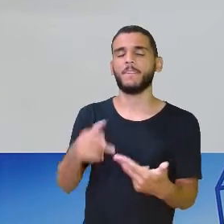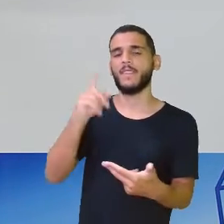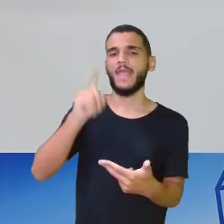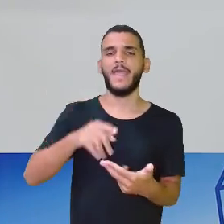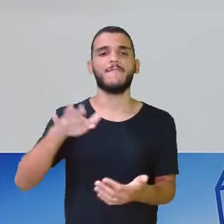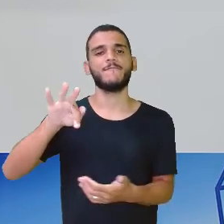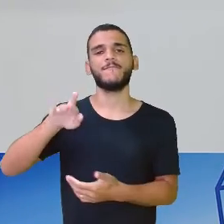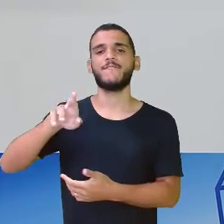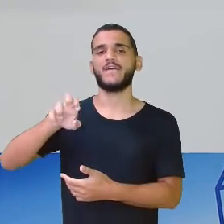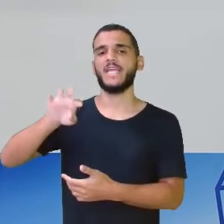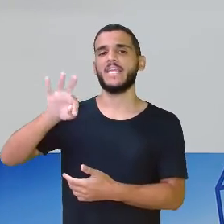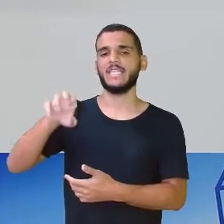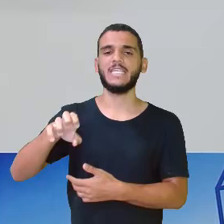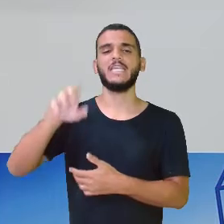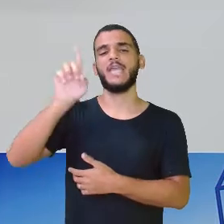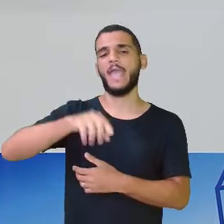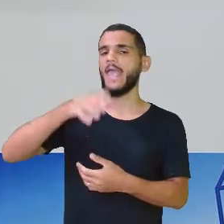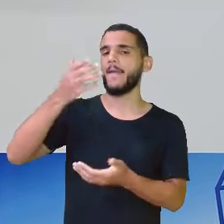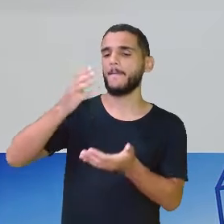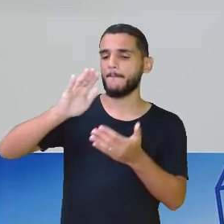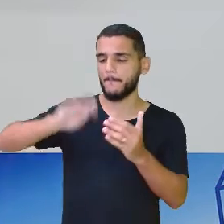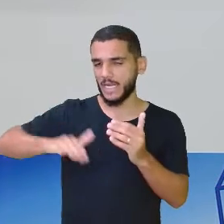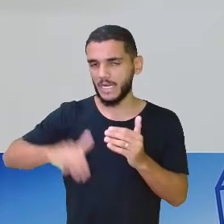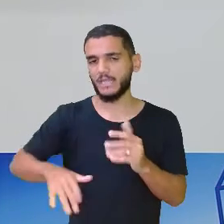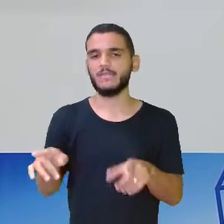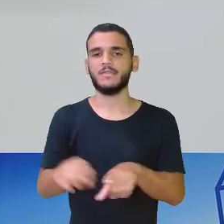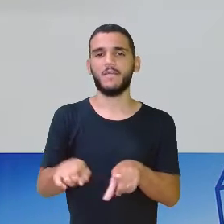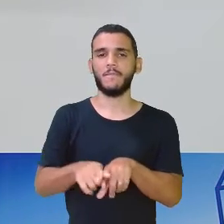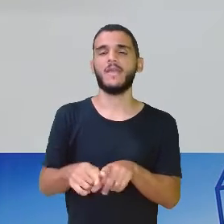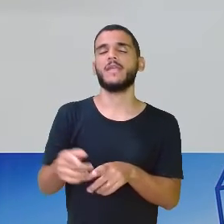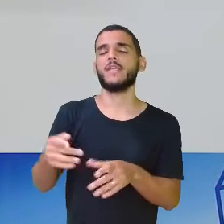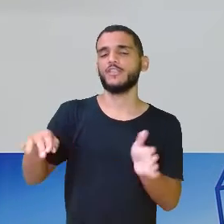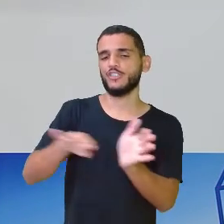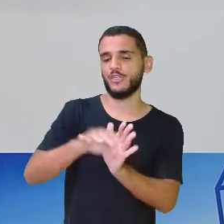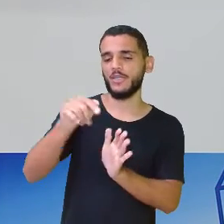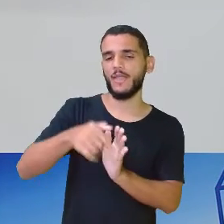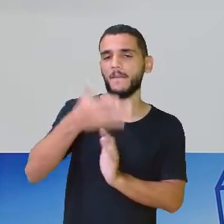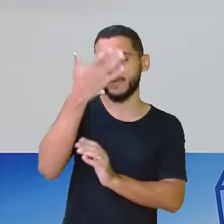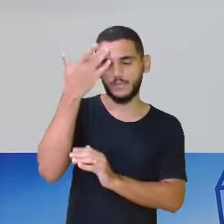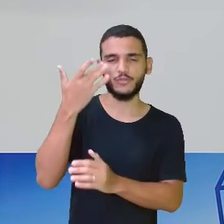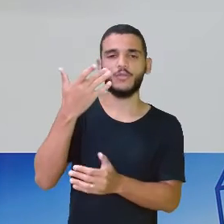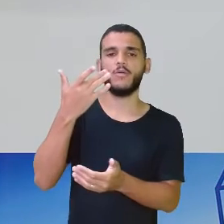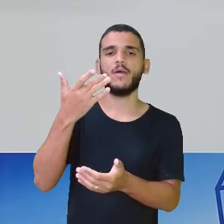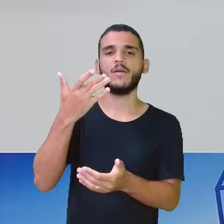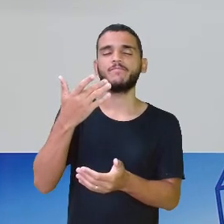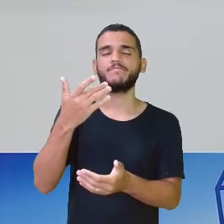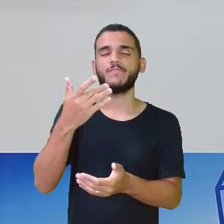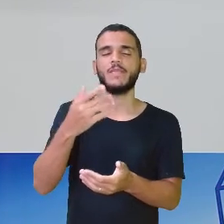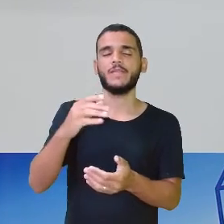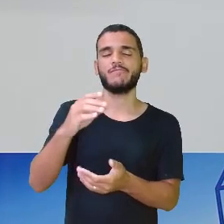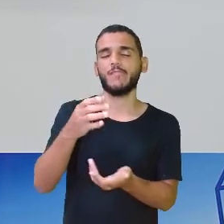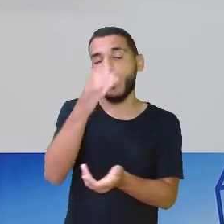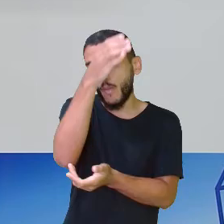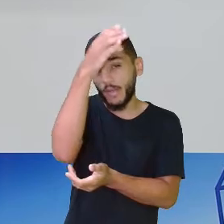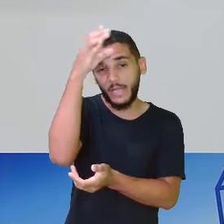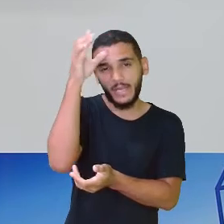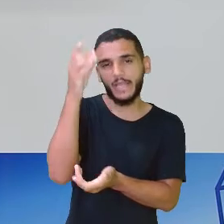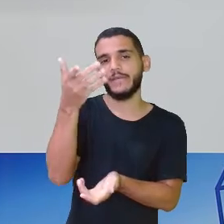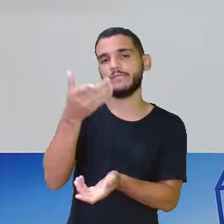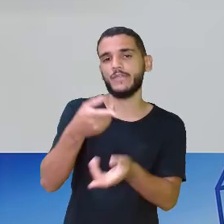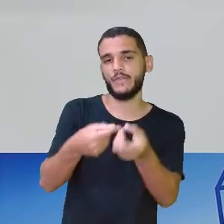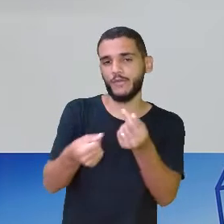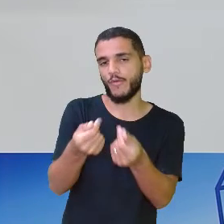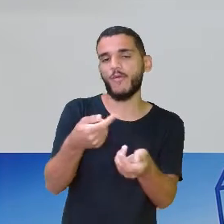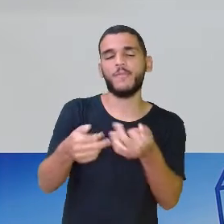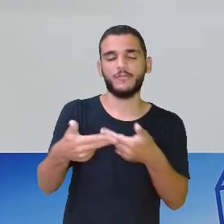produtos e por tabela não serão repassados para o consumidor, tendo um pouco aí, né, o decréscimo